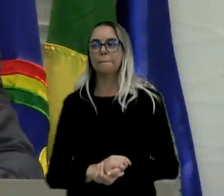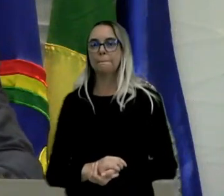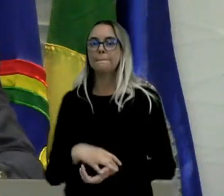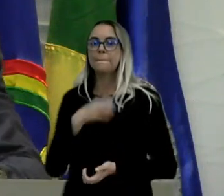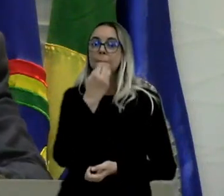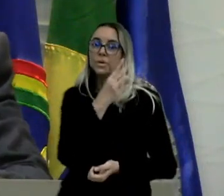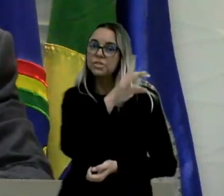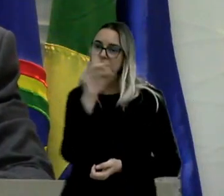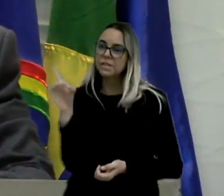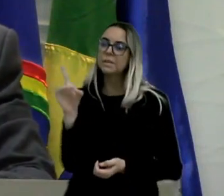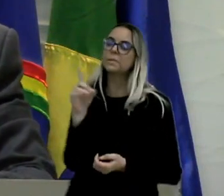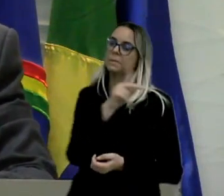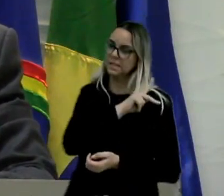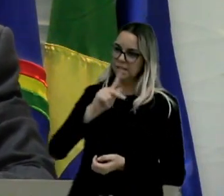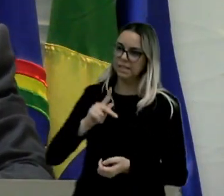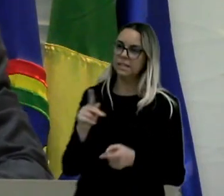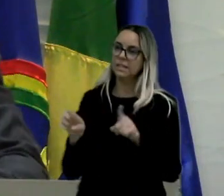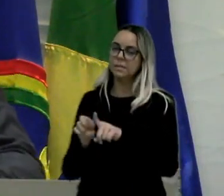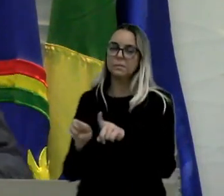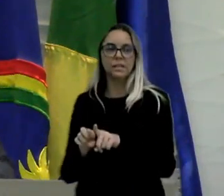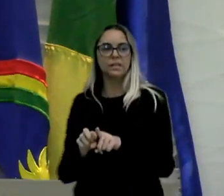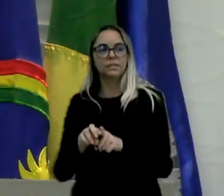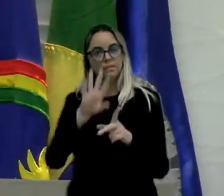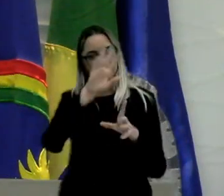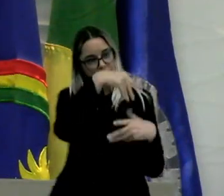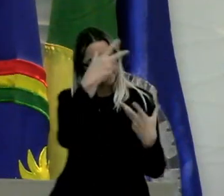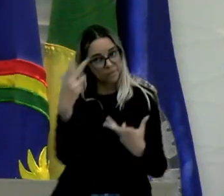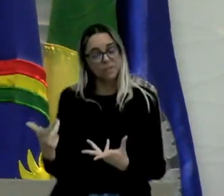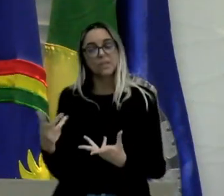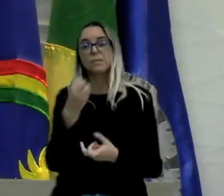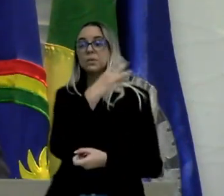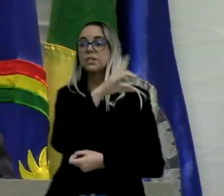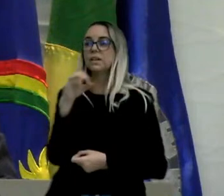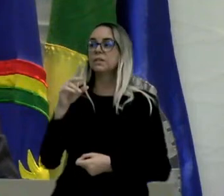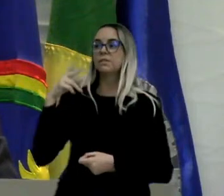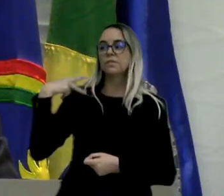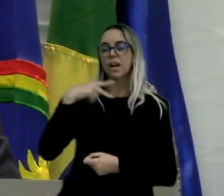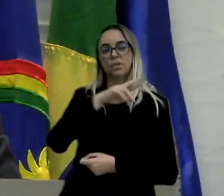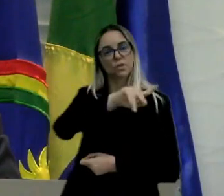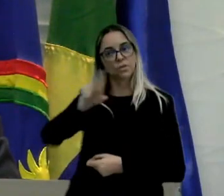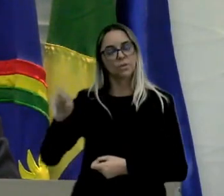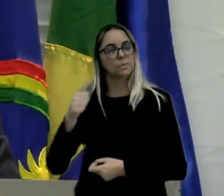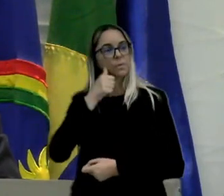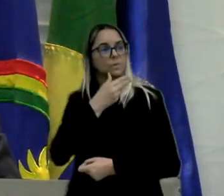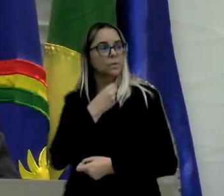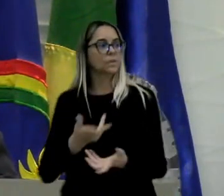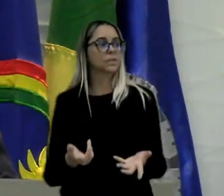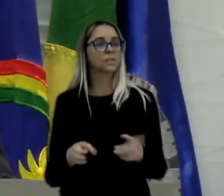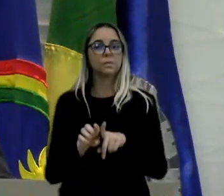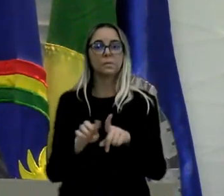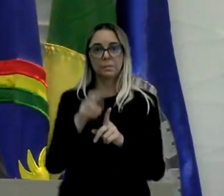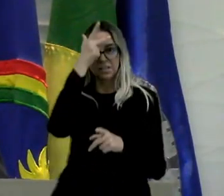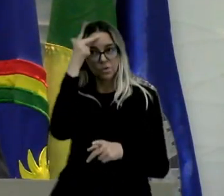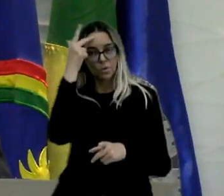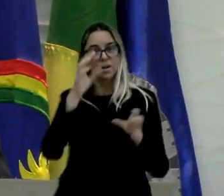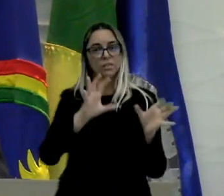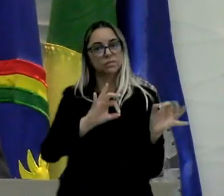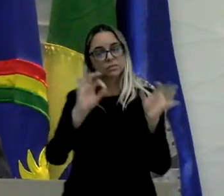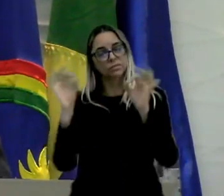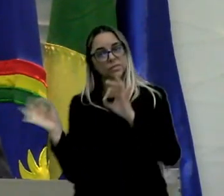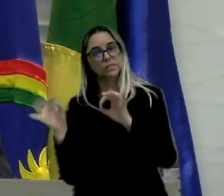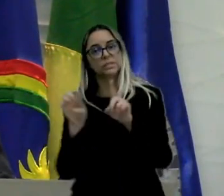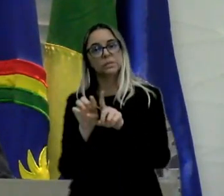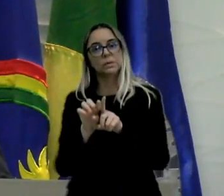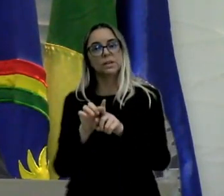Bom dia senhor presidente colegas vereadores colegas vereadoras Bom dia pessoal que nos escuta através da Rádio somente